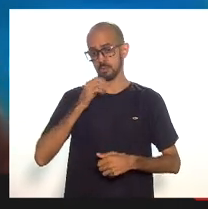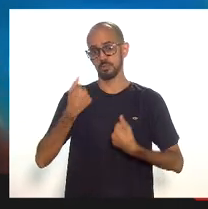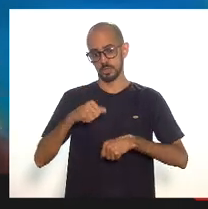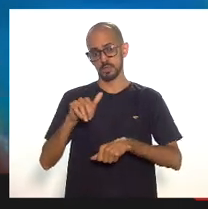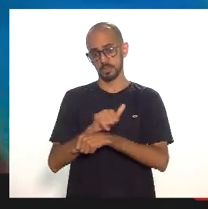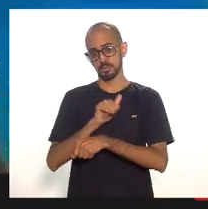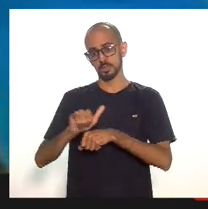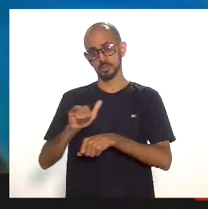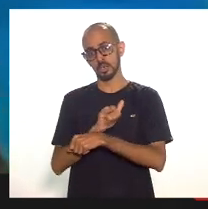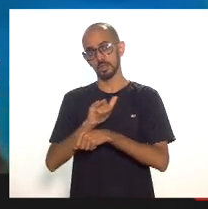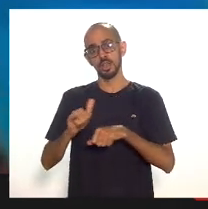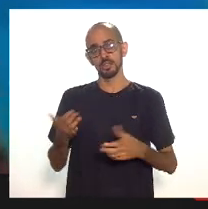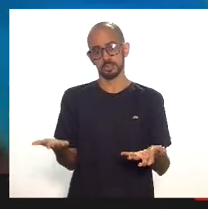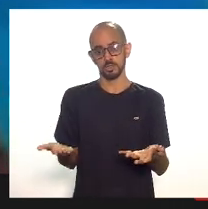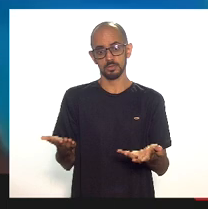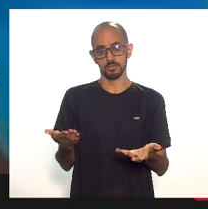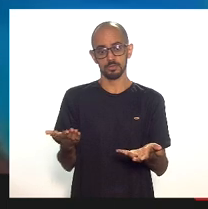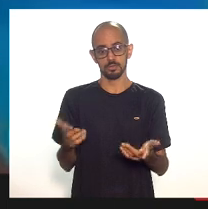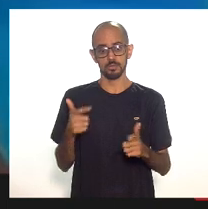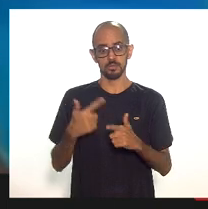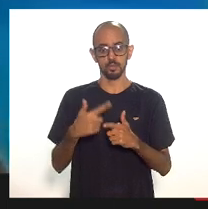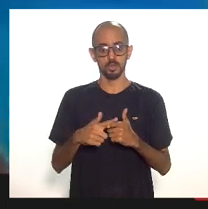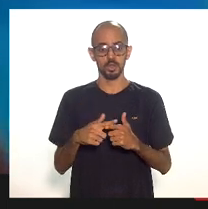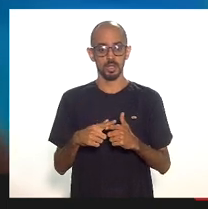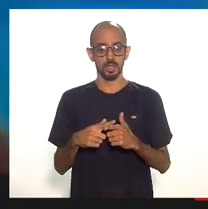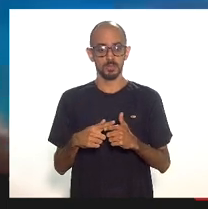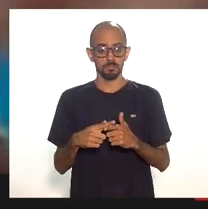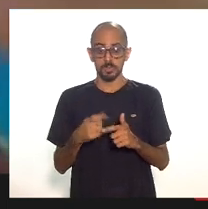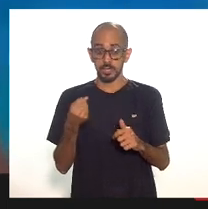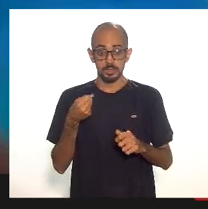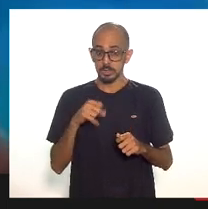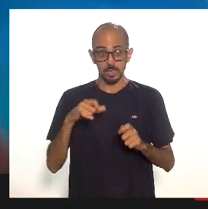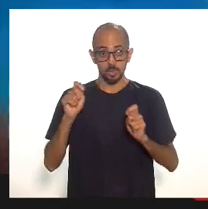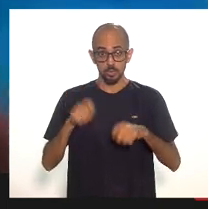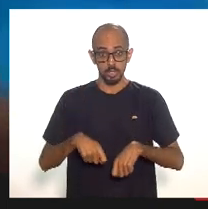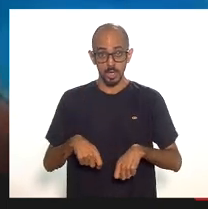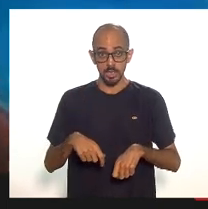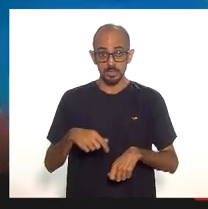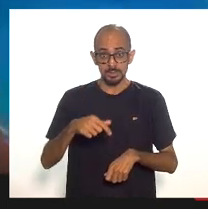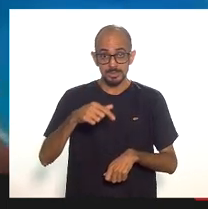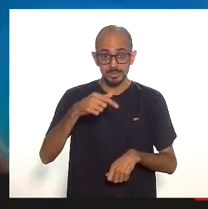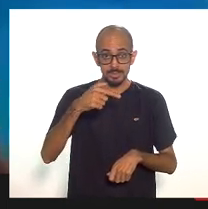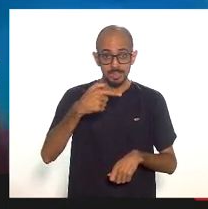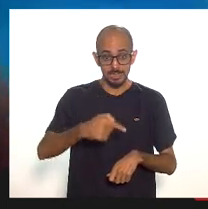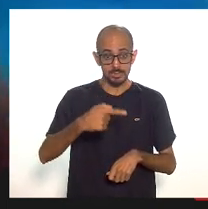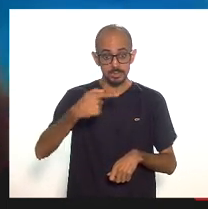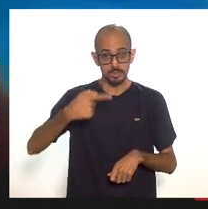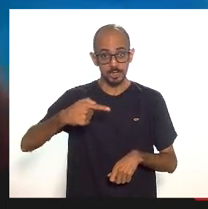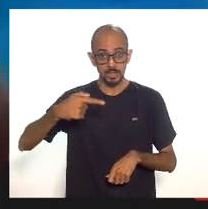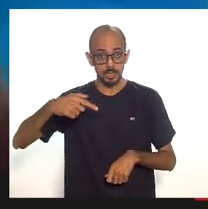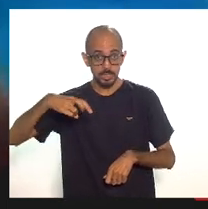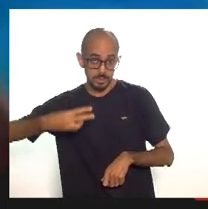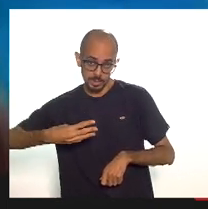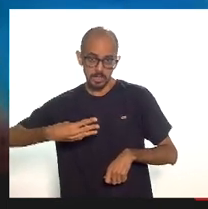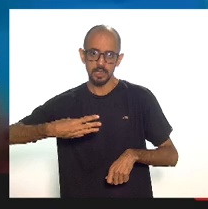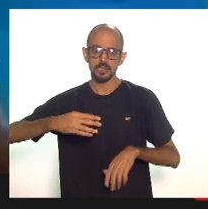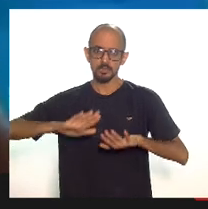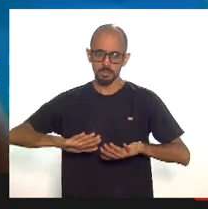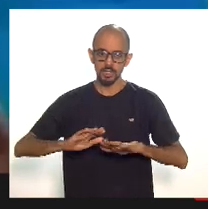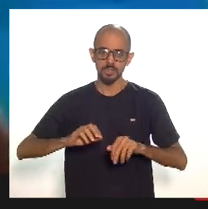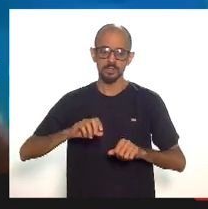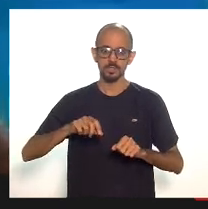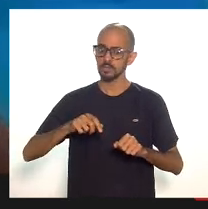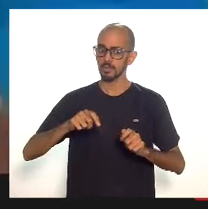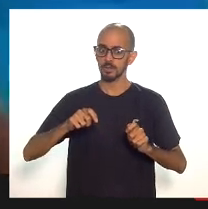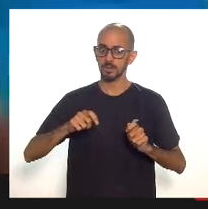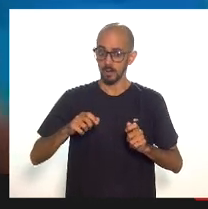para fazer isso. Pelo menos isso, que a gente pudesse, já que não pode, os 773 no momento são necessários, mas que a gente pudesse dizer para a opinião pública, ó, não podemos,